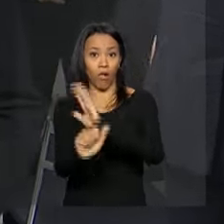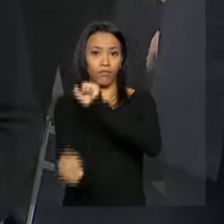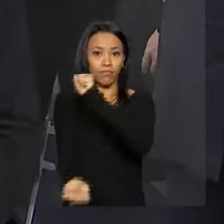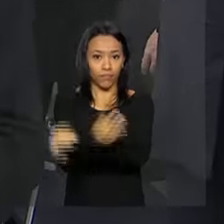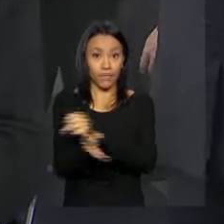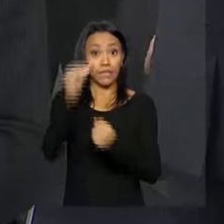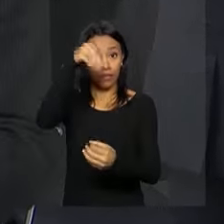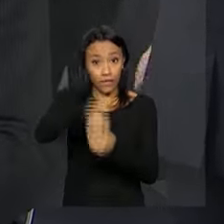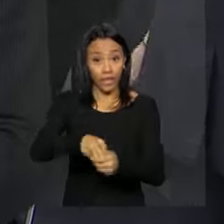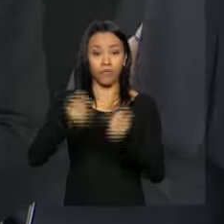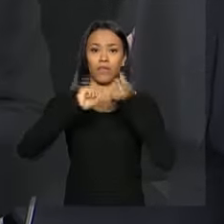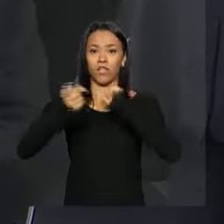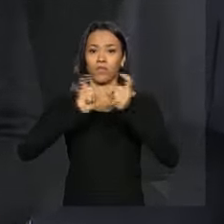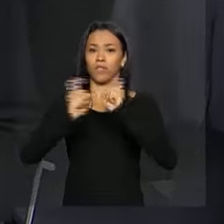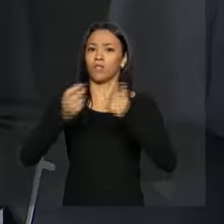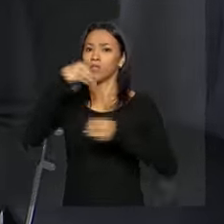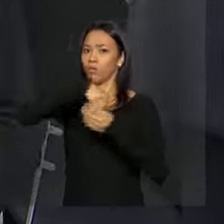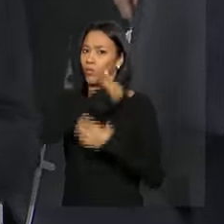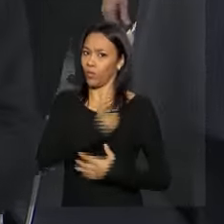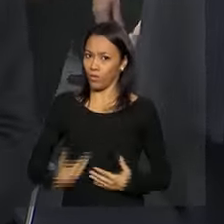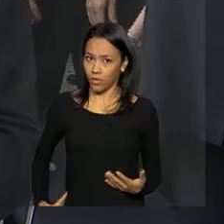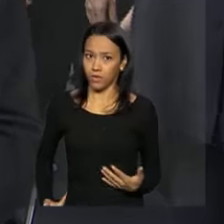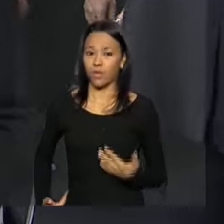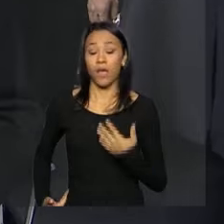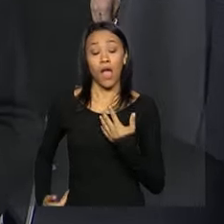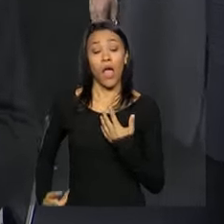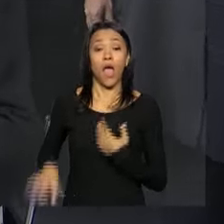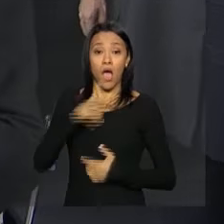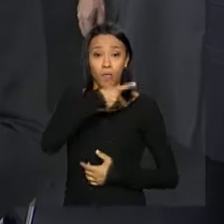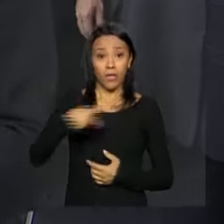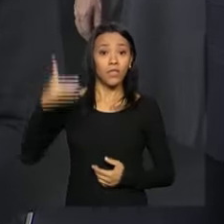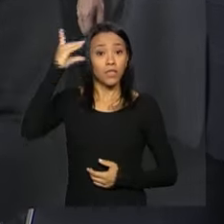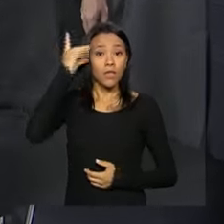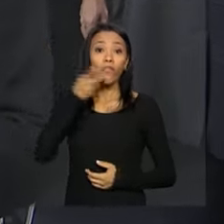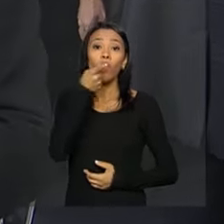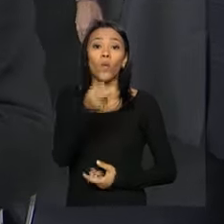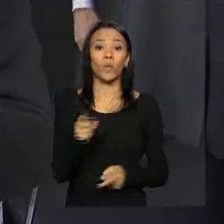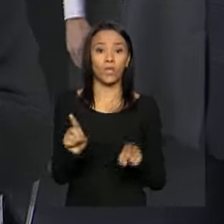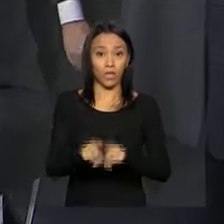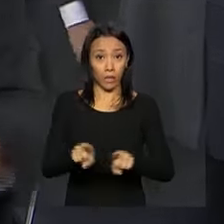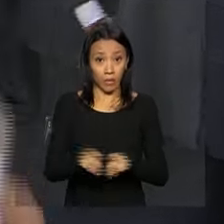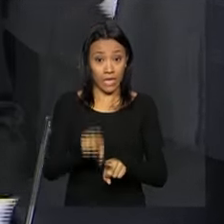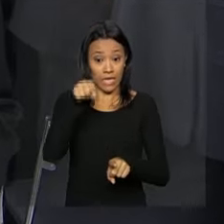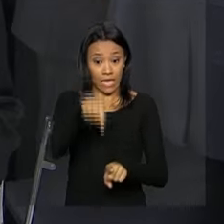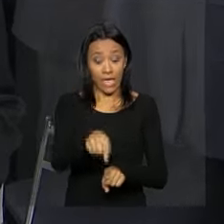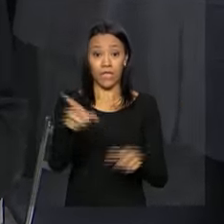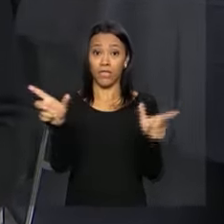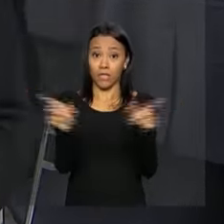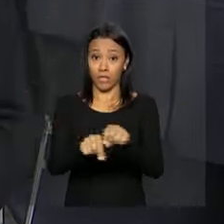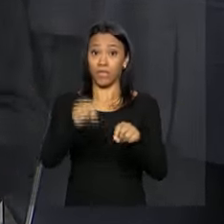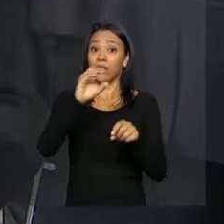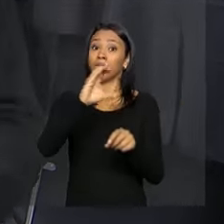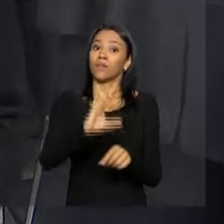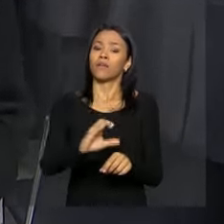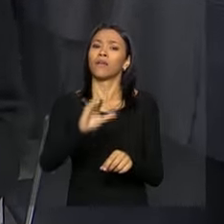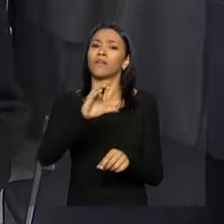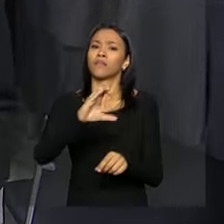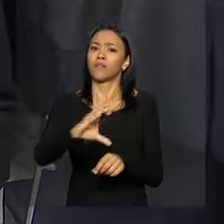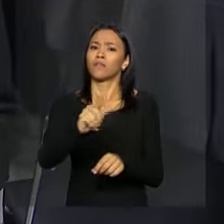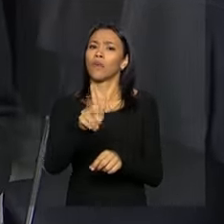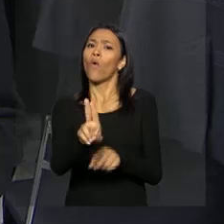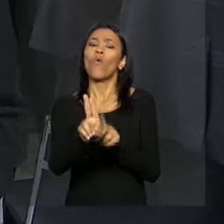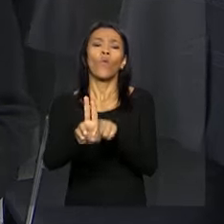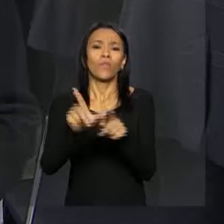da administração pública. Ela afirmou, a presidenta Dilma afirmou também que o órgão vai ter um papel importante com relação